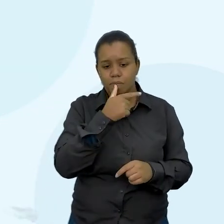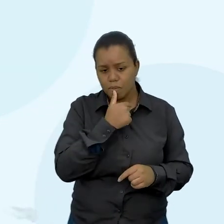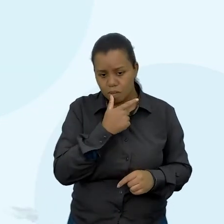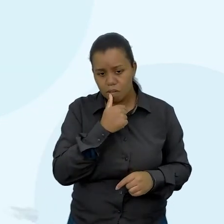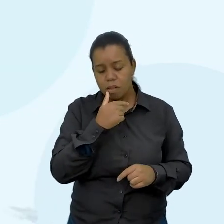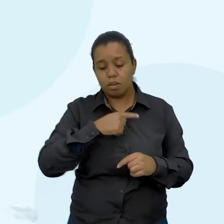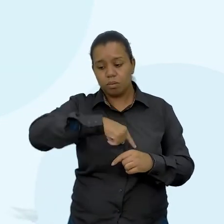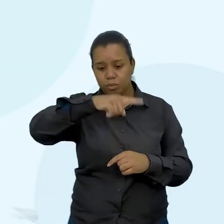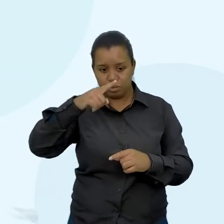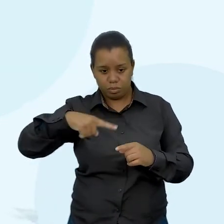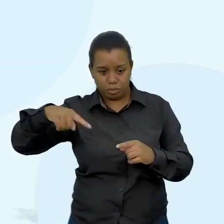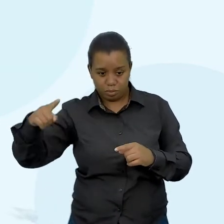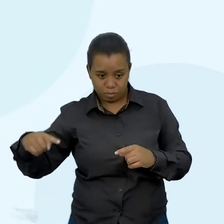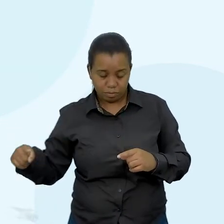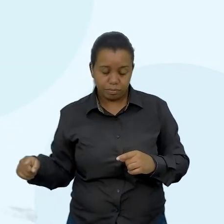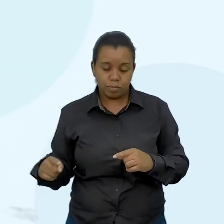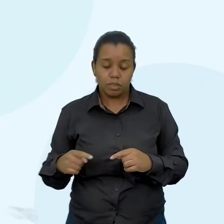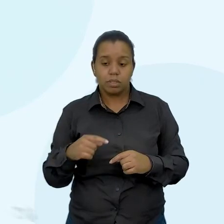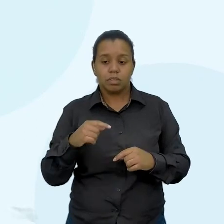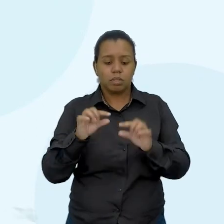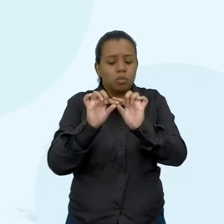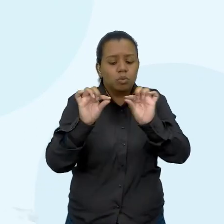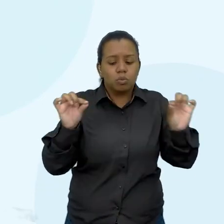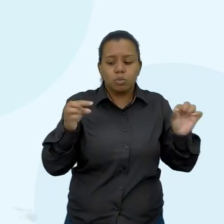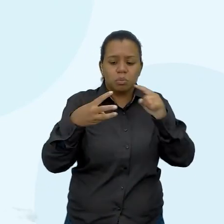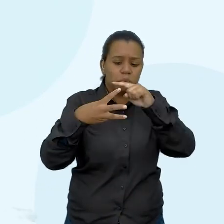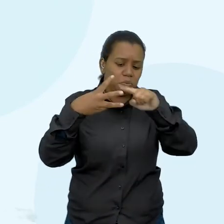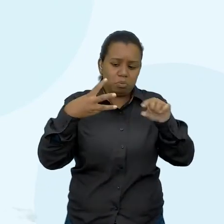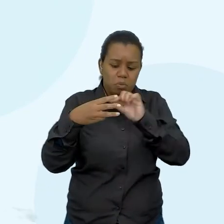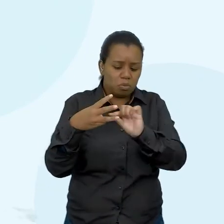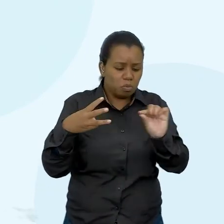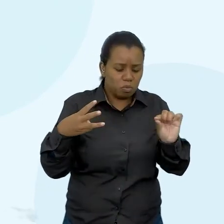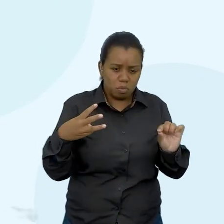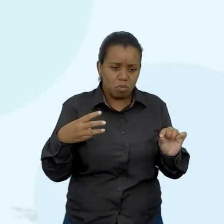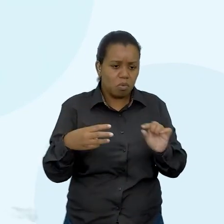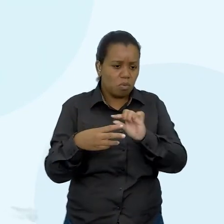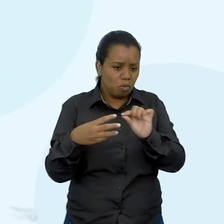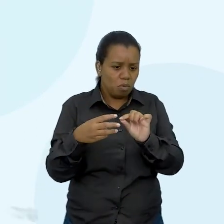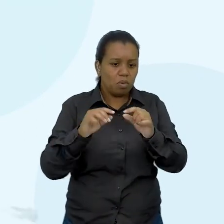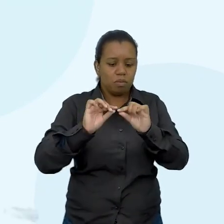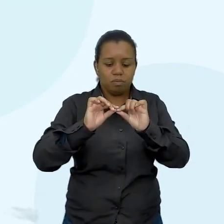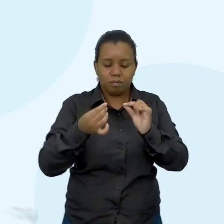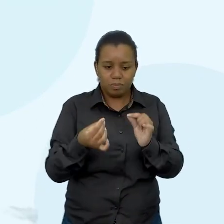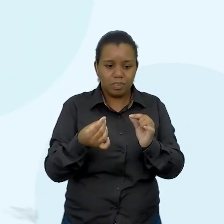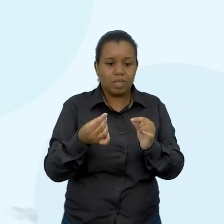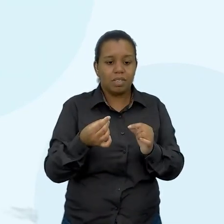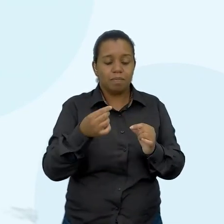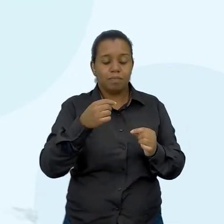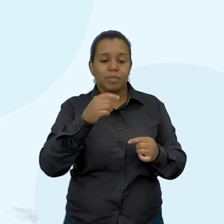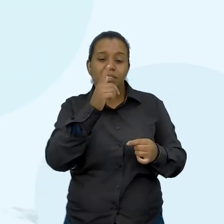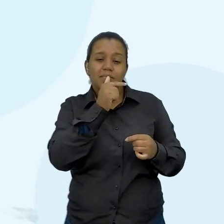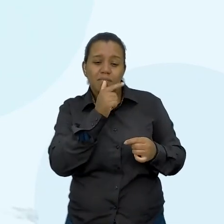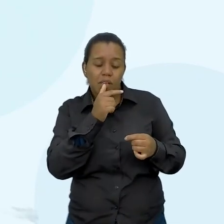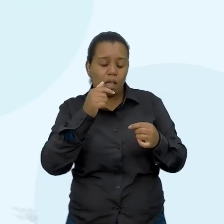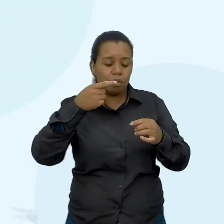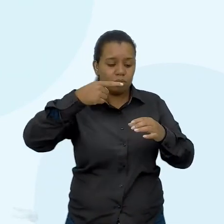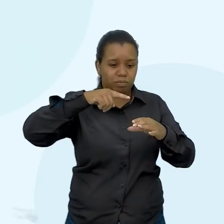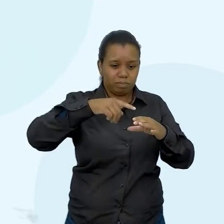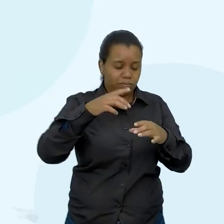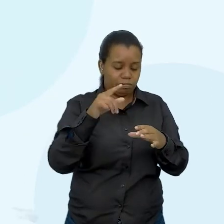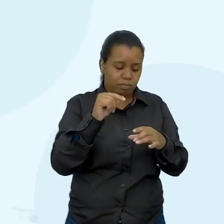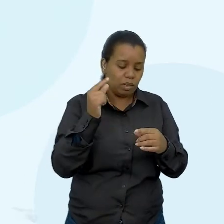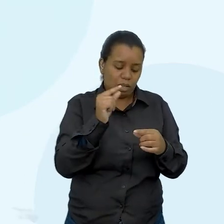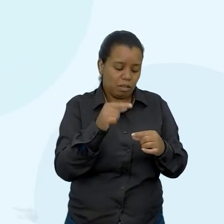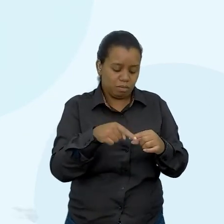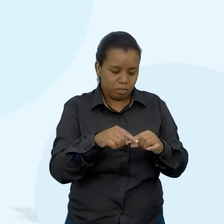bom condutor. Então, se algum fio desse tá com alguma fissura e tem umidade na sua casa, né, mofo